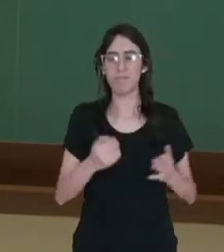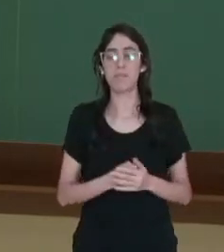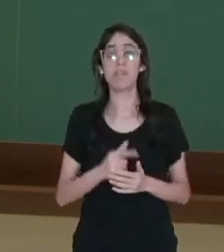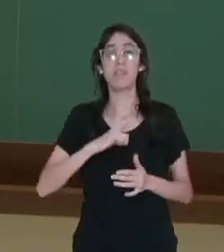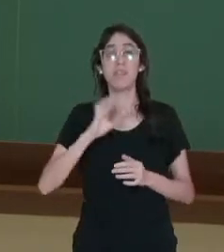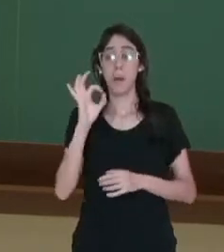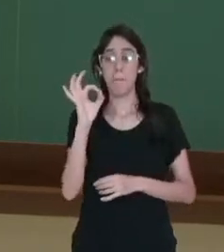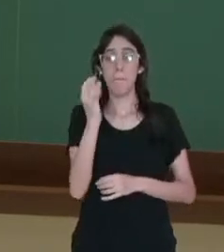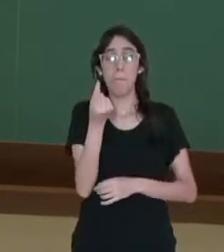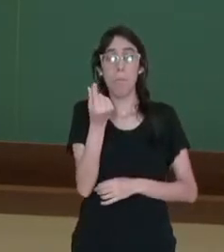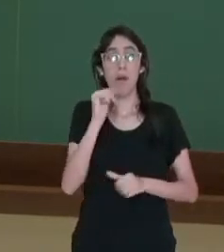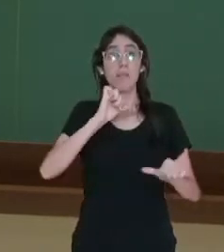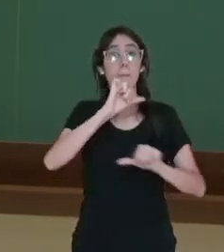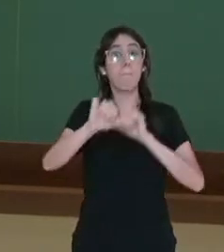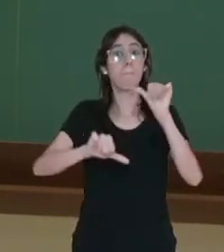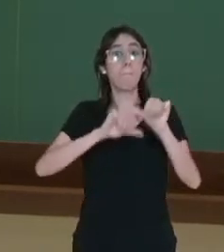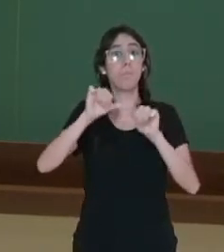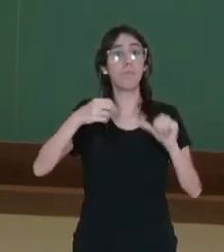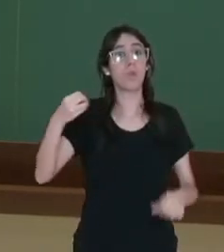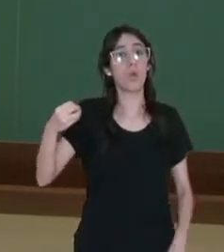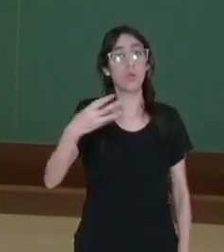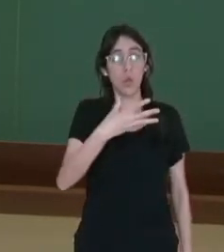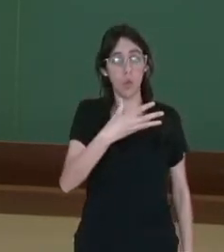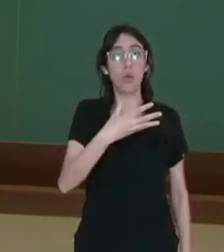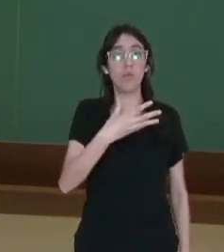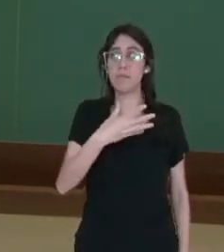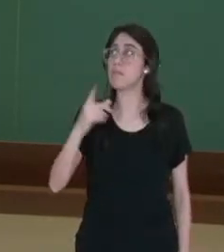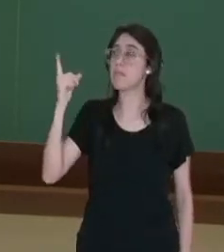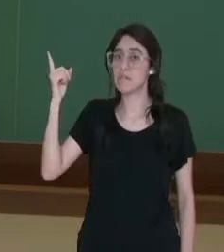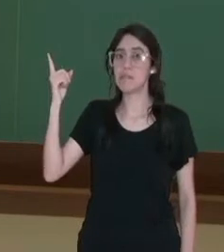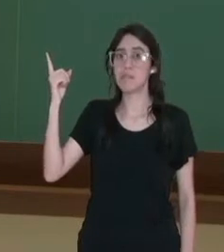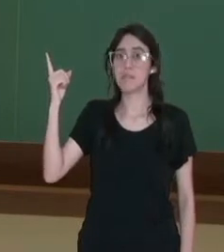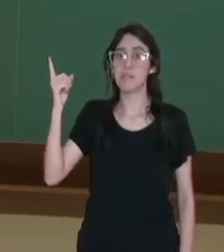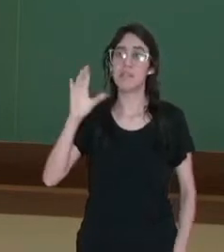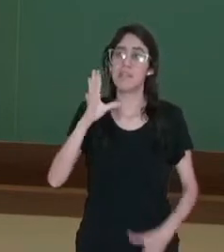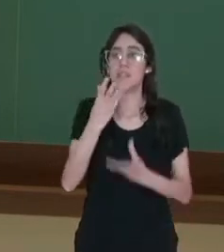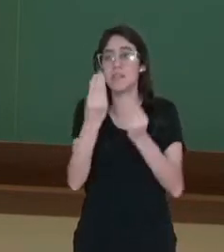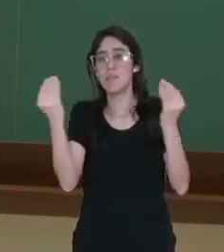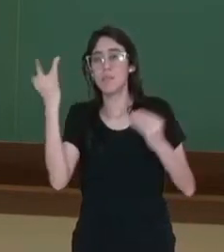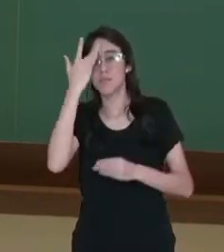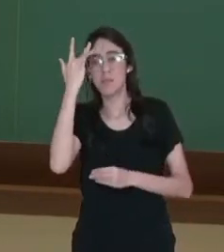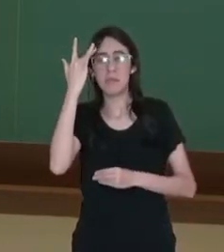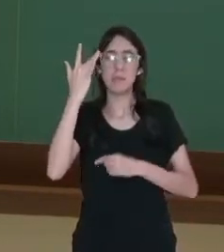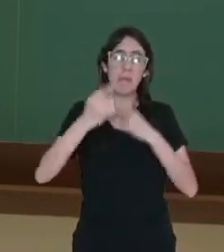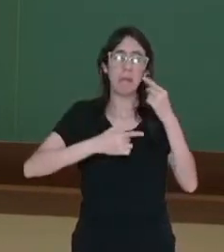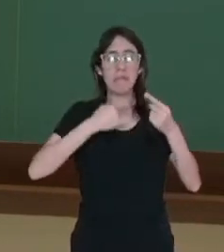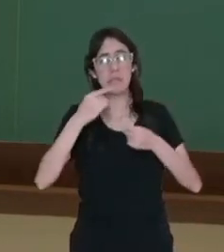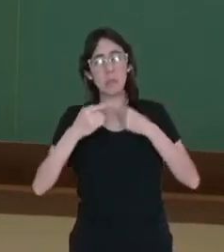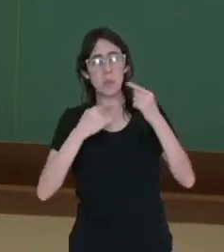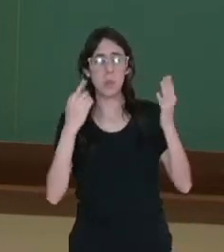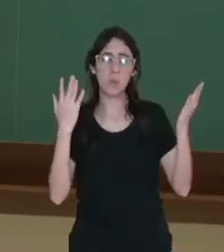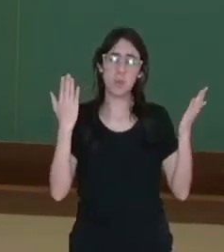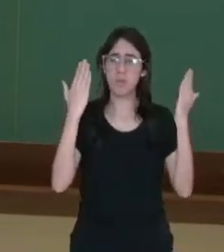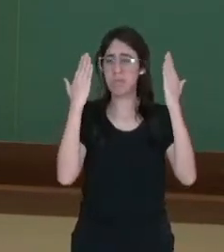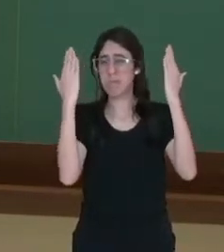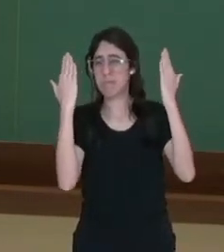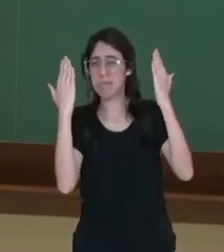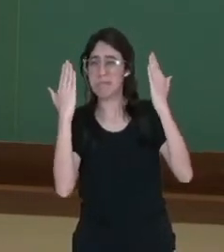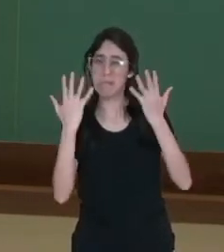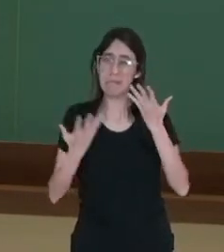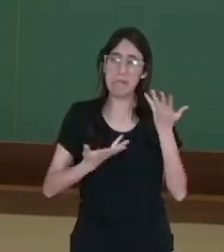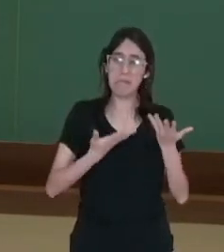moeda, a criação do Plano Real, inicialmente foi vista com desconfiança pela sociedade, mas aos